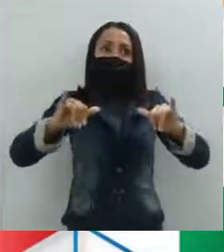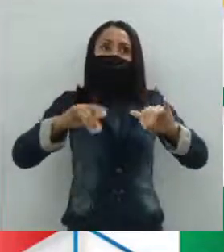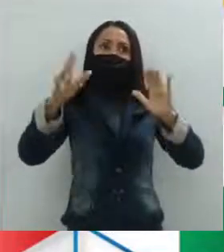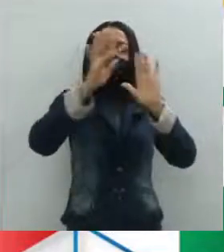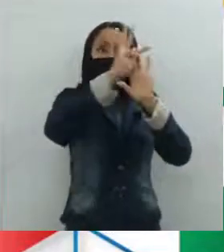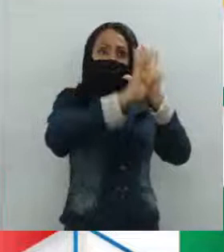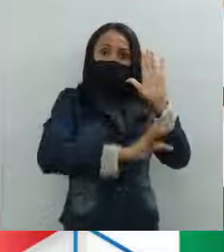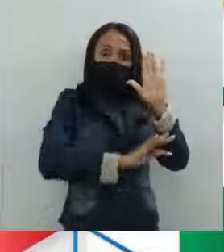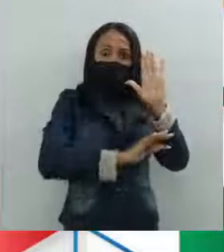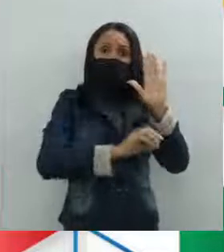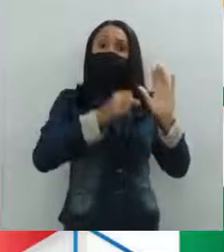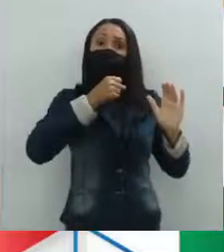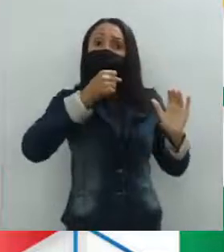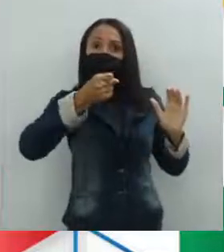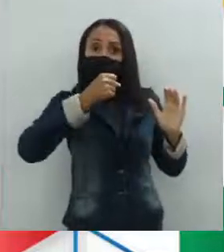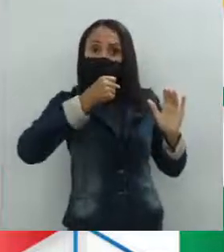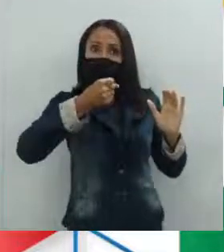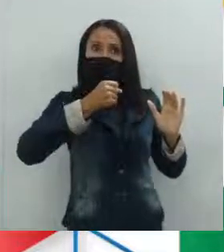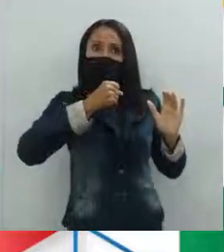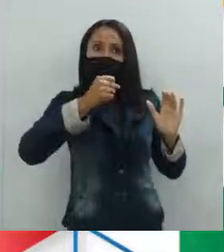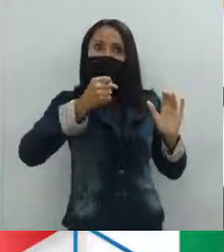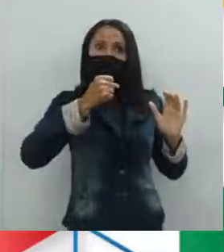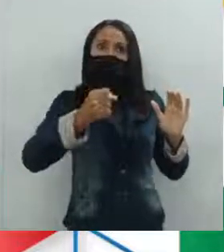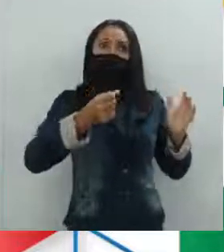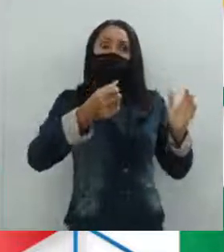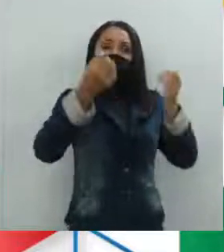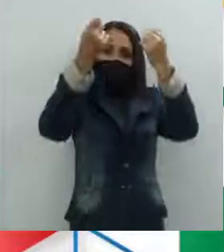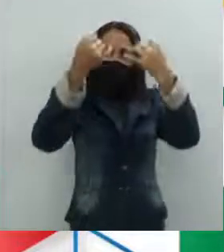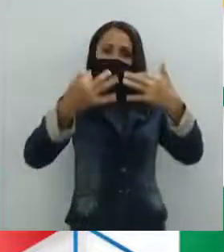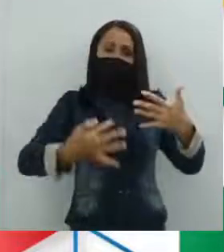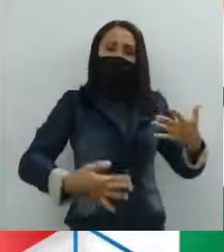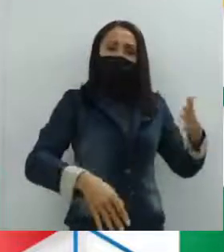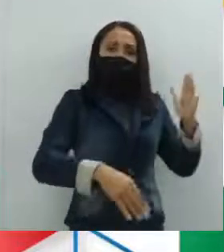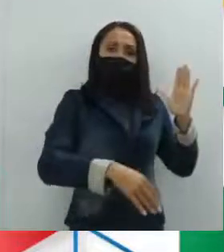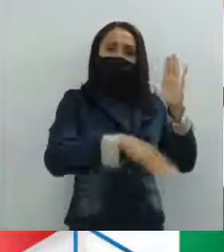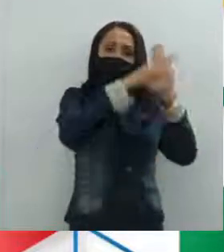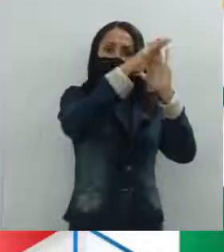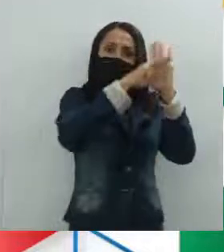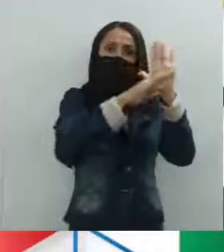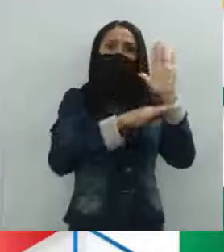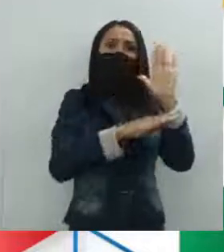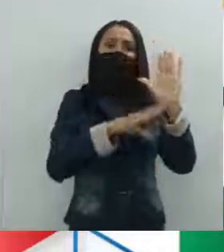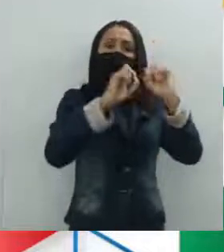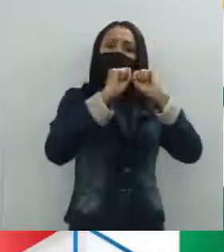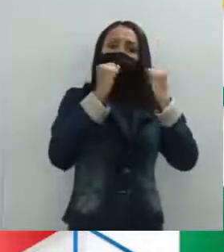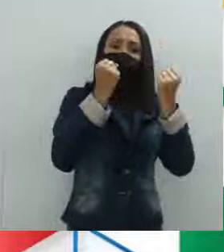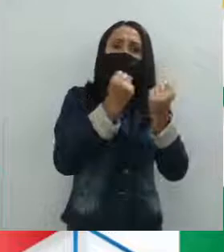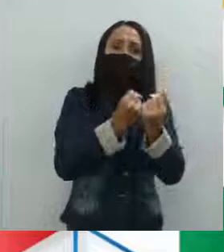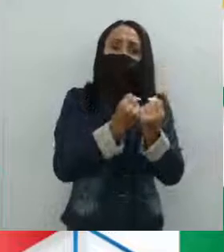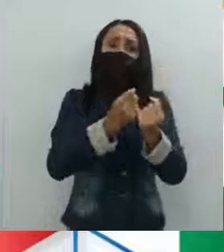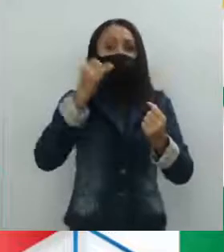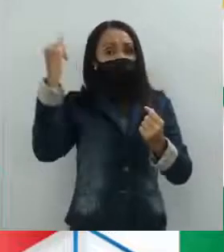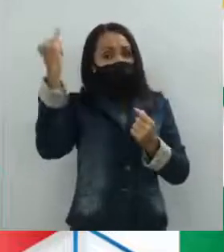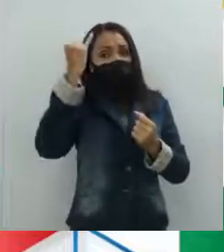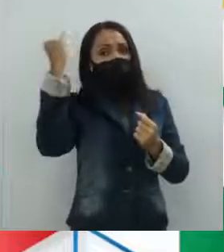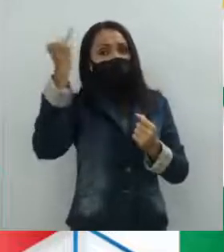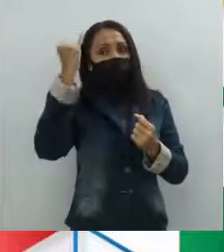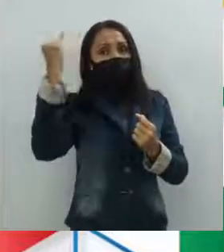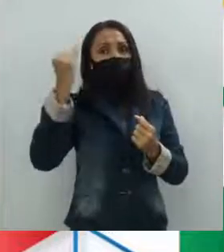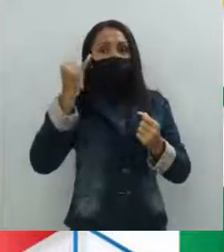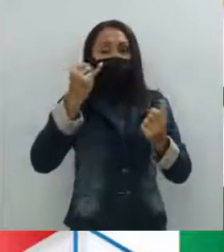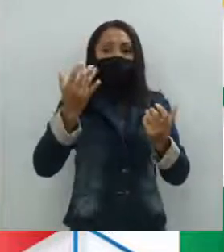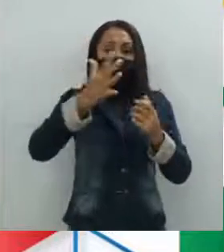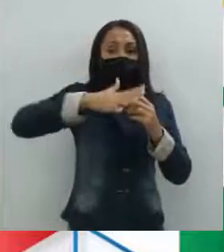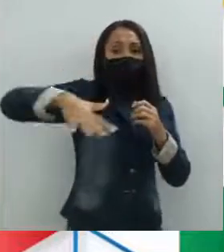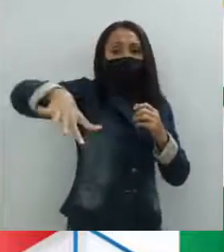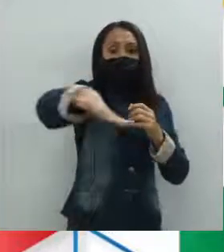um texto jornalístico que relata um fato socialmente relevante para um amplo